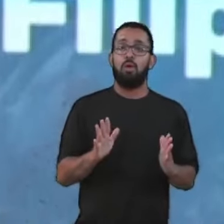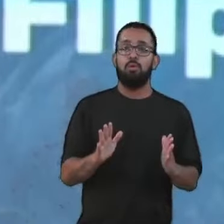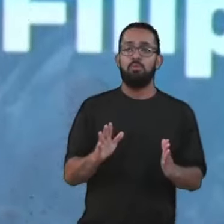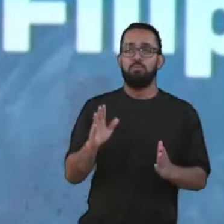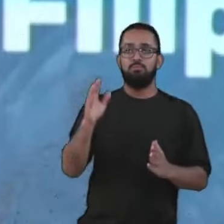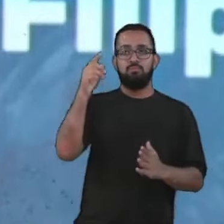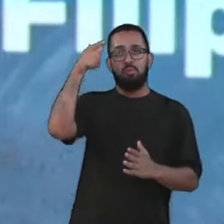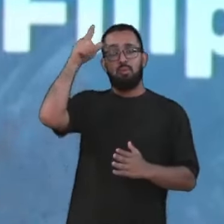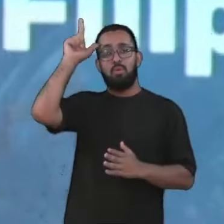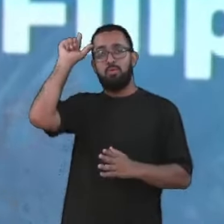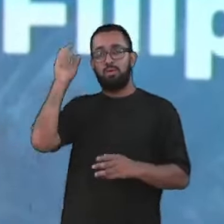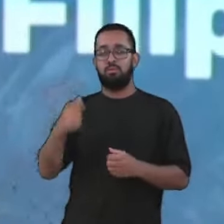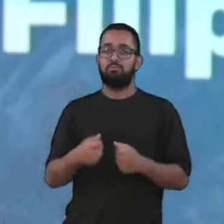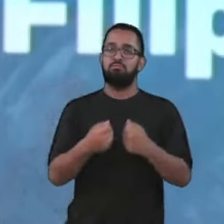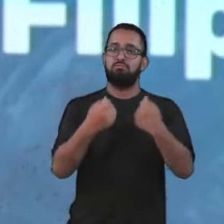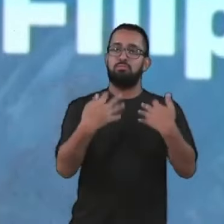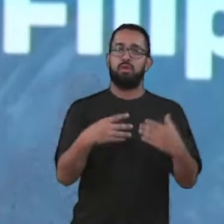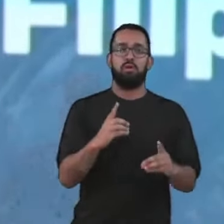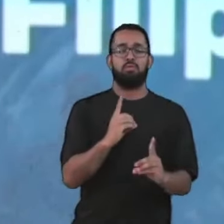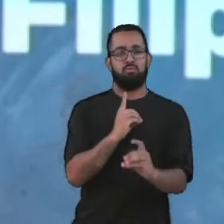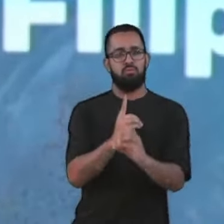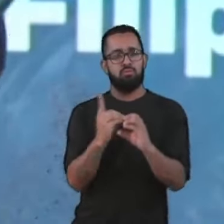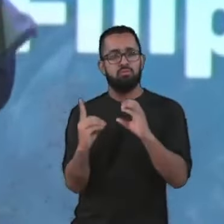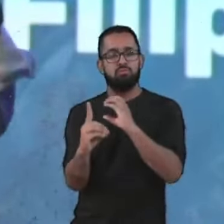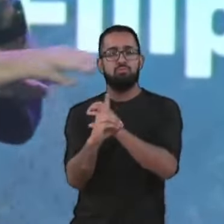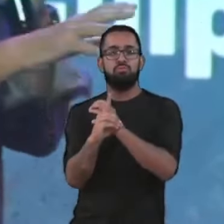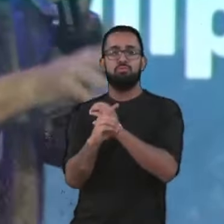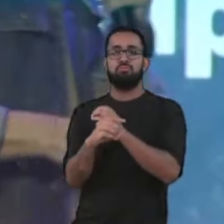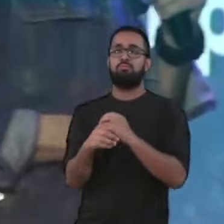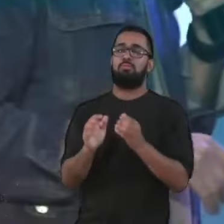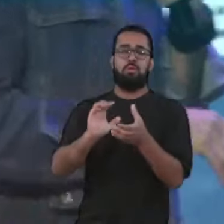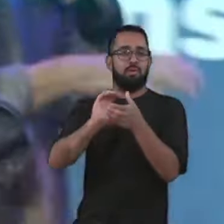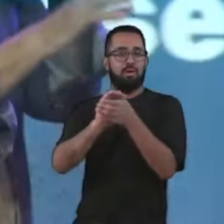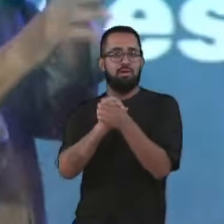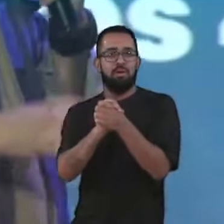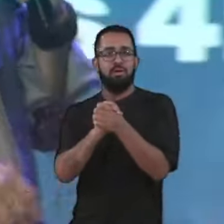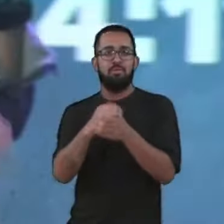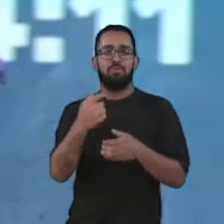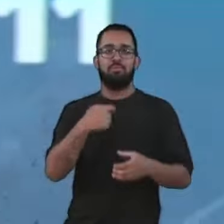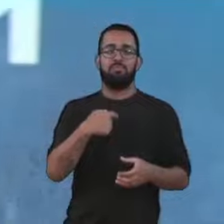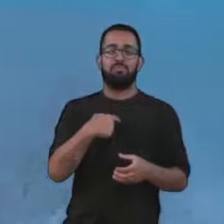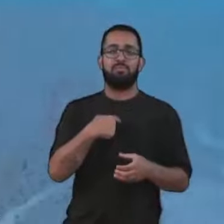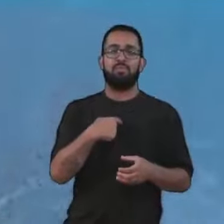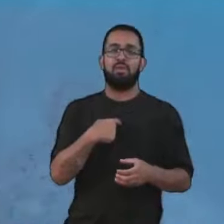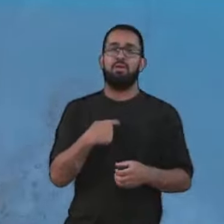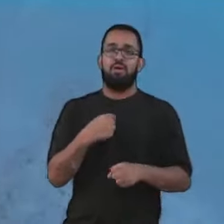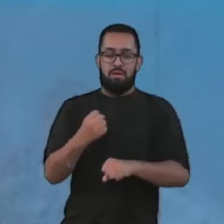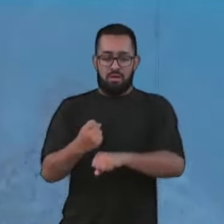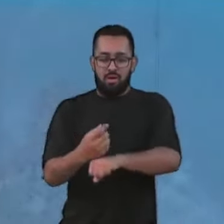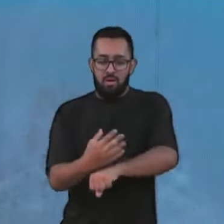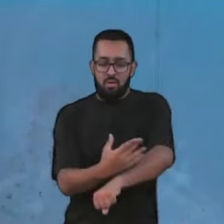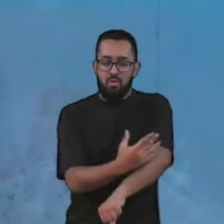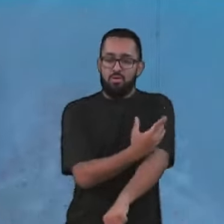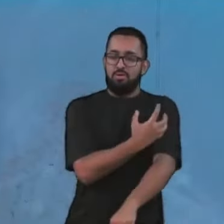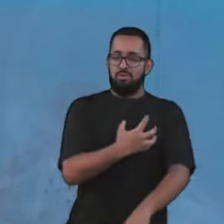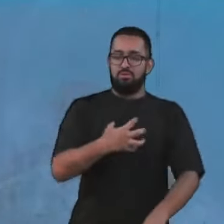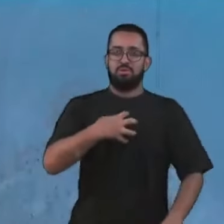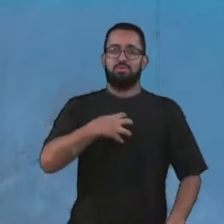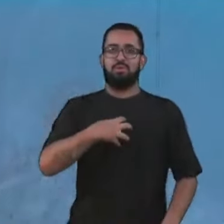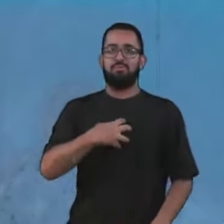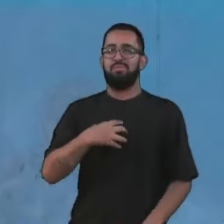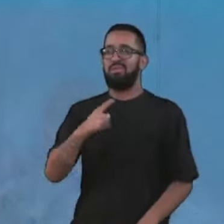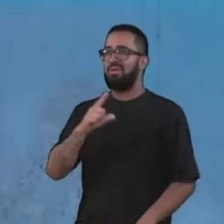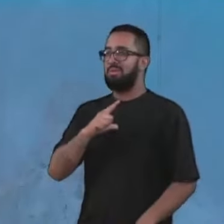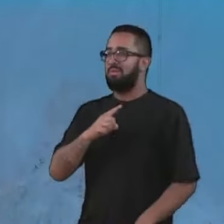seu temperamento. Eu não gosto disso, sou assim, eu sou assado, eu sou o quê? Quer andar comigo tem que ser assim. Eu não gosto. Ela vive para servir o